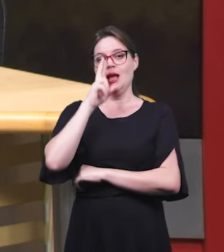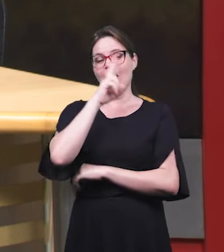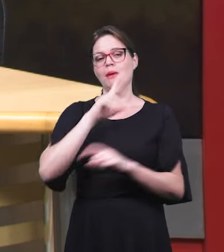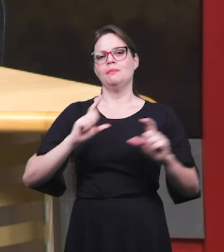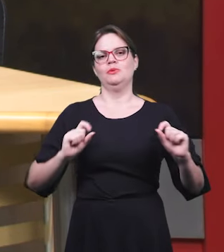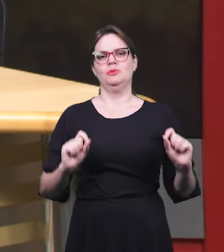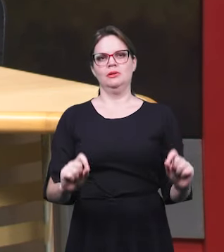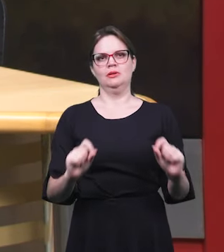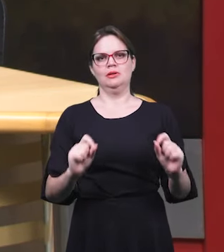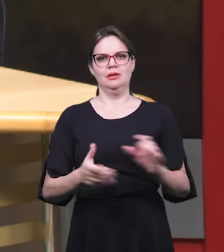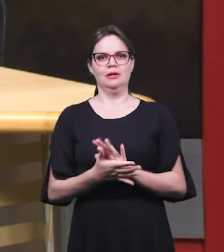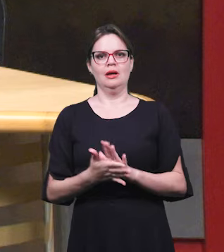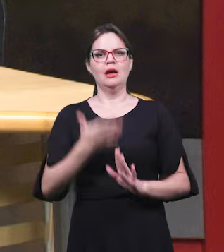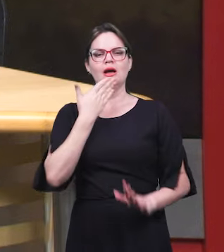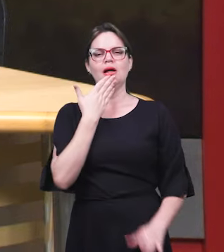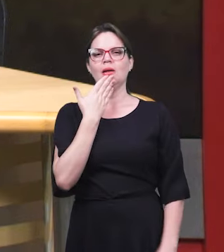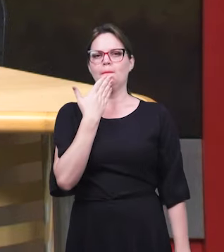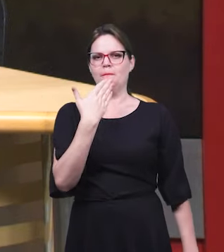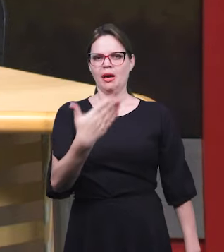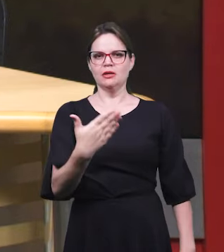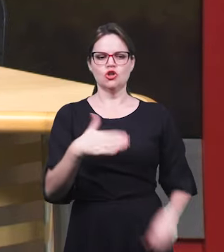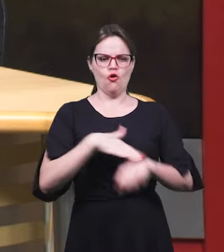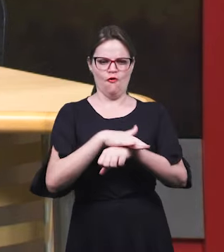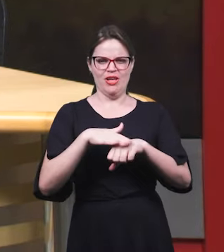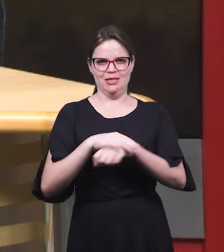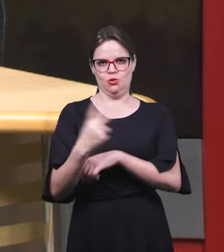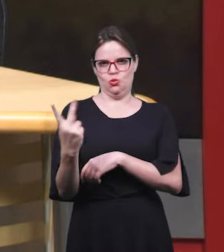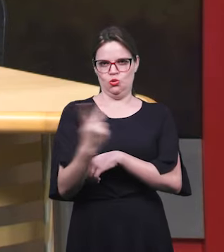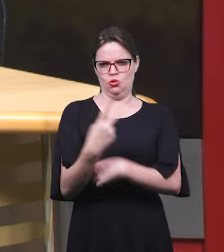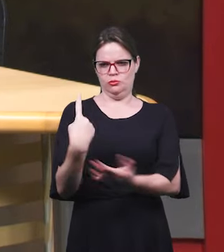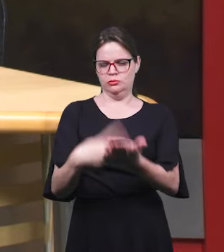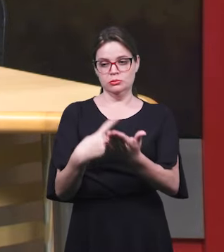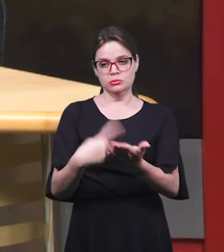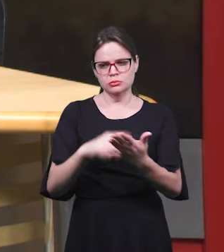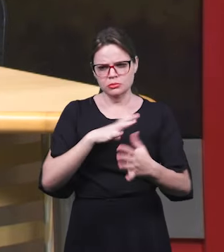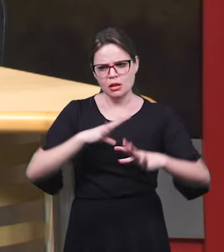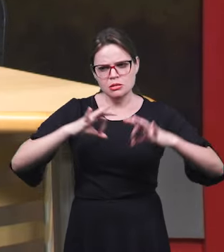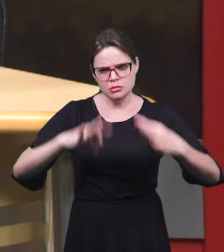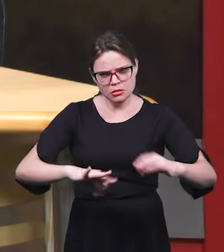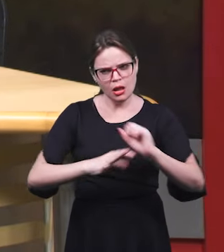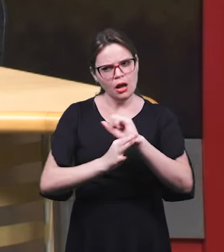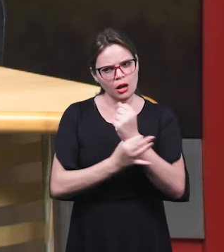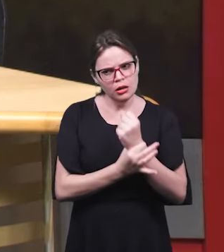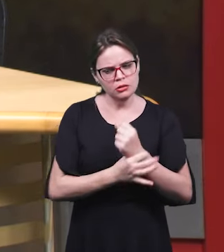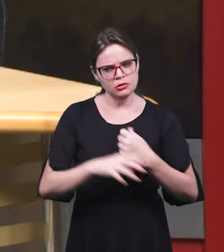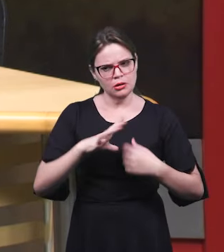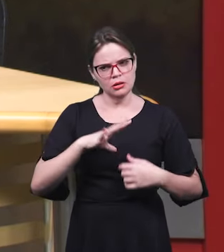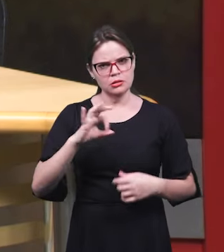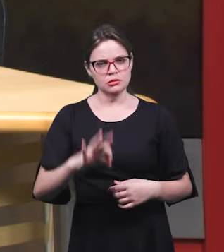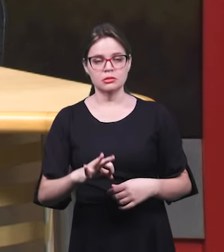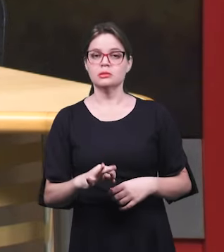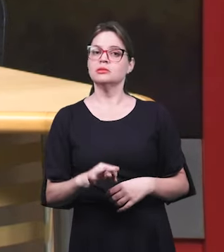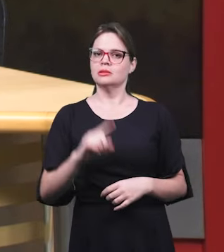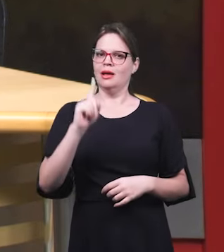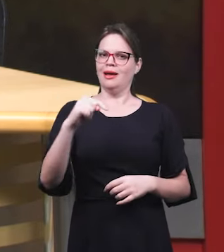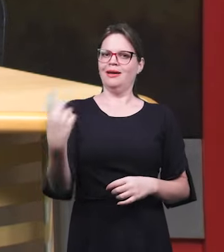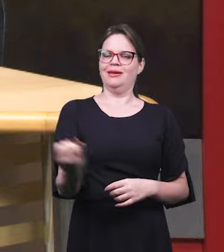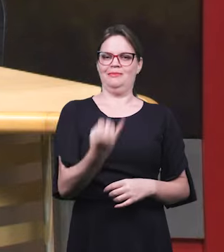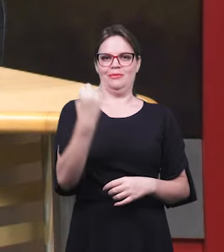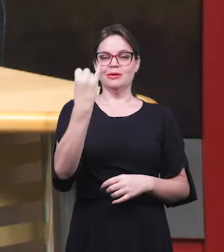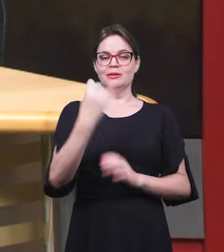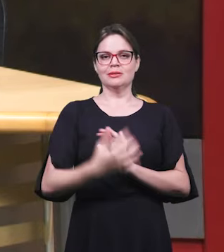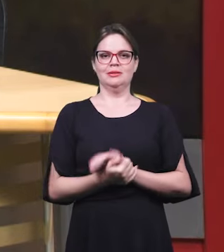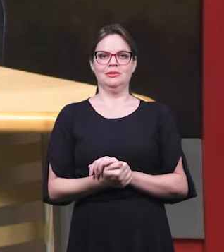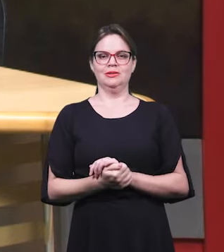Raabe, ela pede que o sinal fosse certo, fosse seguro, né? E isso é muito